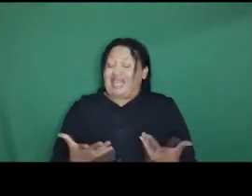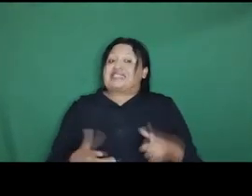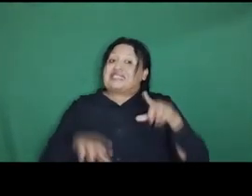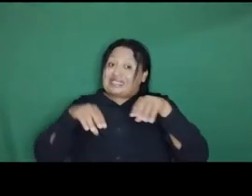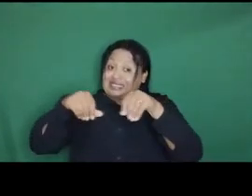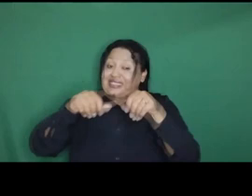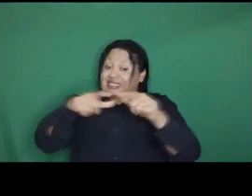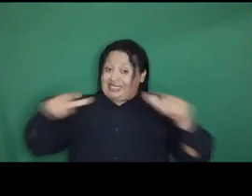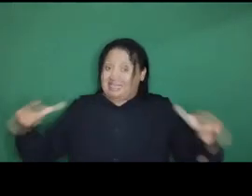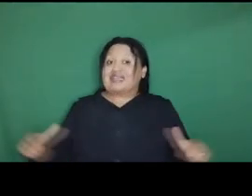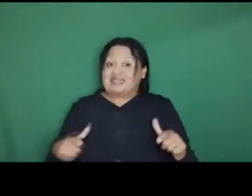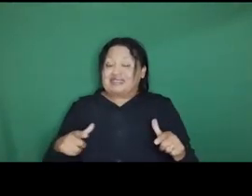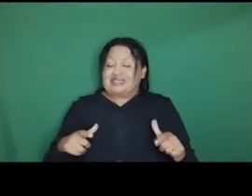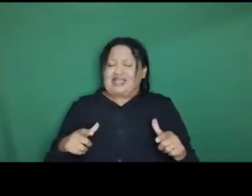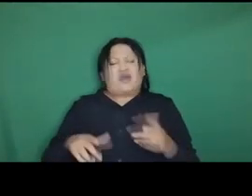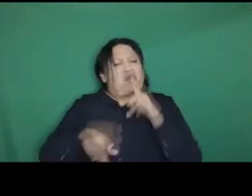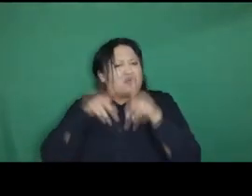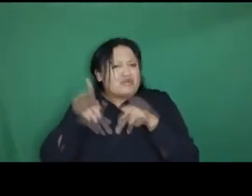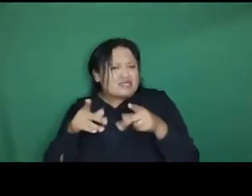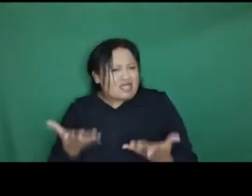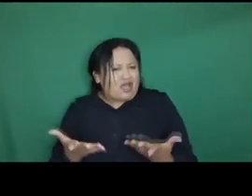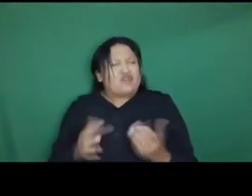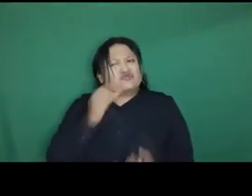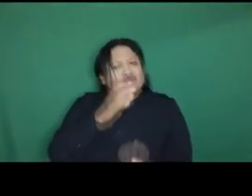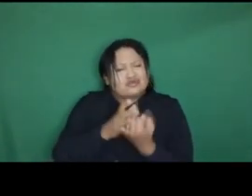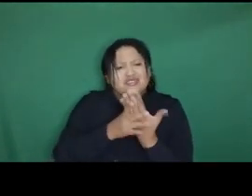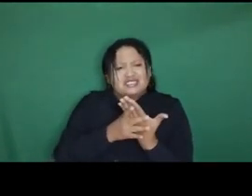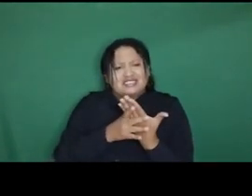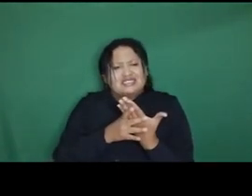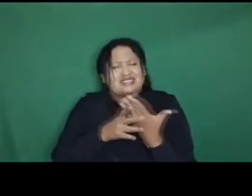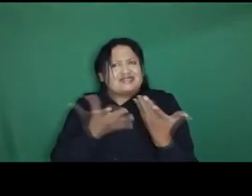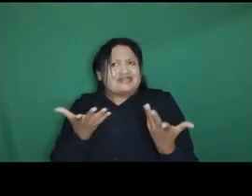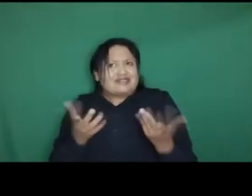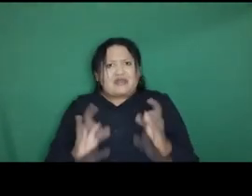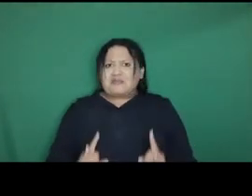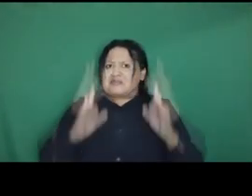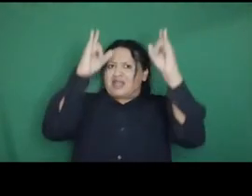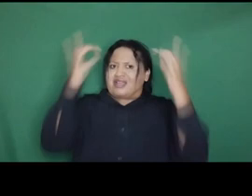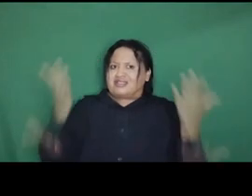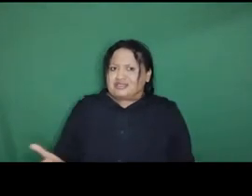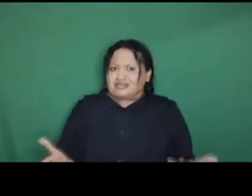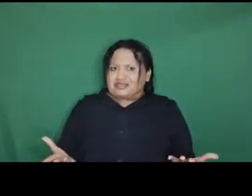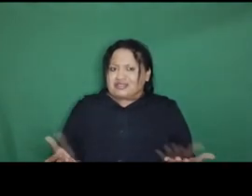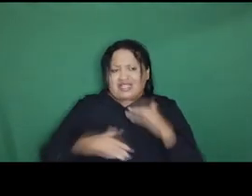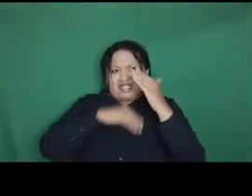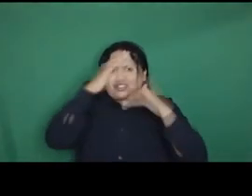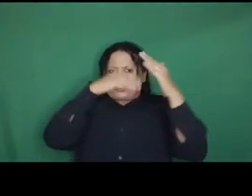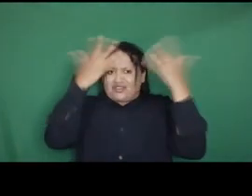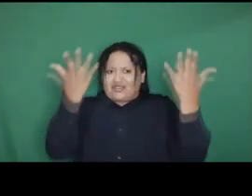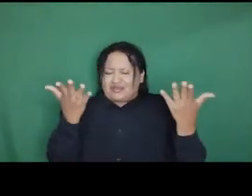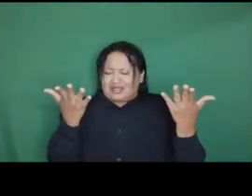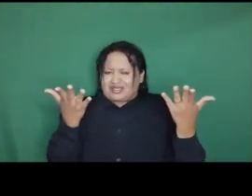disponibilidade de terra será que há esse adensamento populacional ao ponto de fugir a formação de prédios de